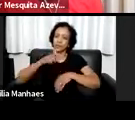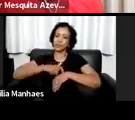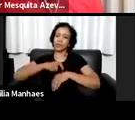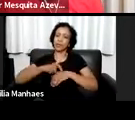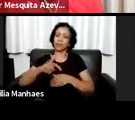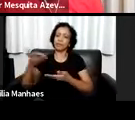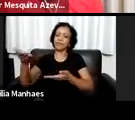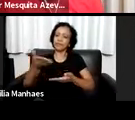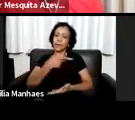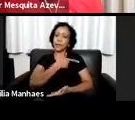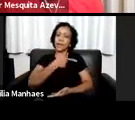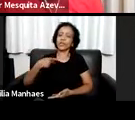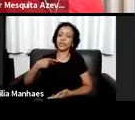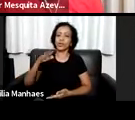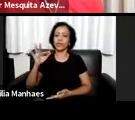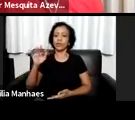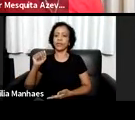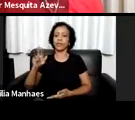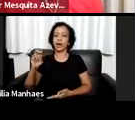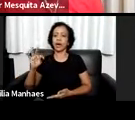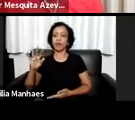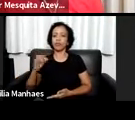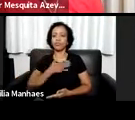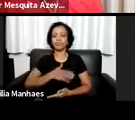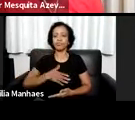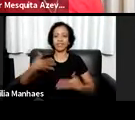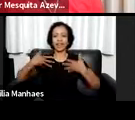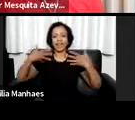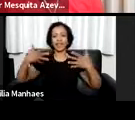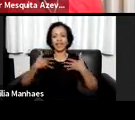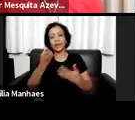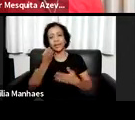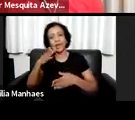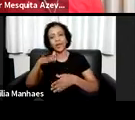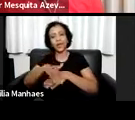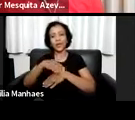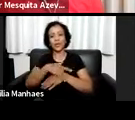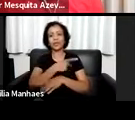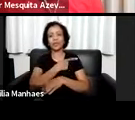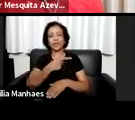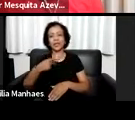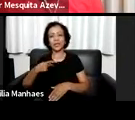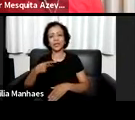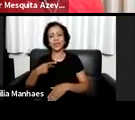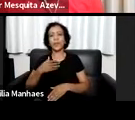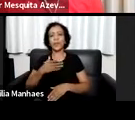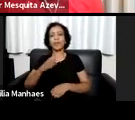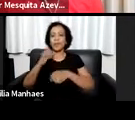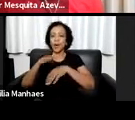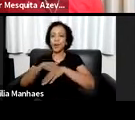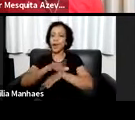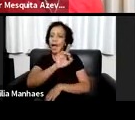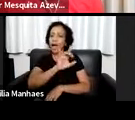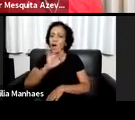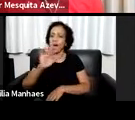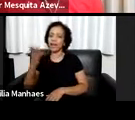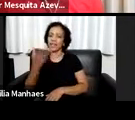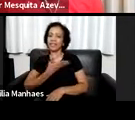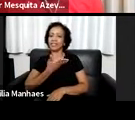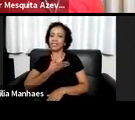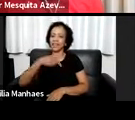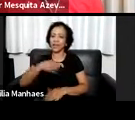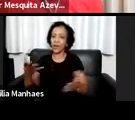pastor Fausto, que alegria estarmos juntos. Boa noite, pastor Brandão, e boa noite a cada colega que está aqui, neste